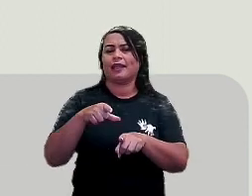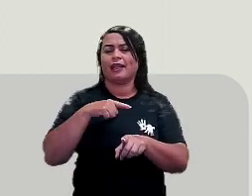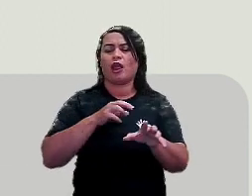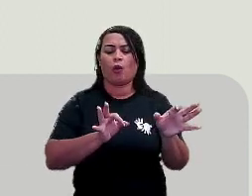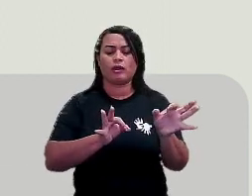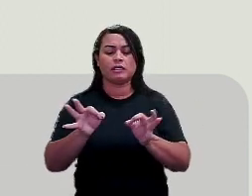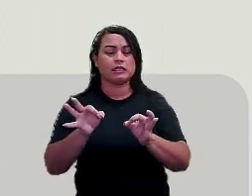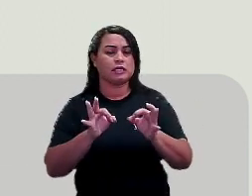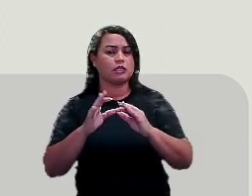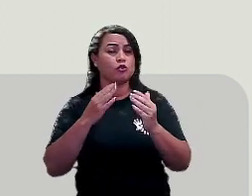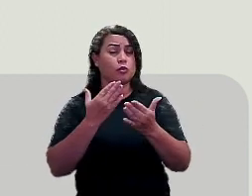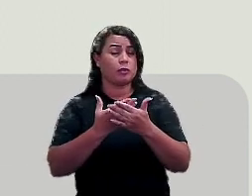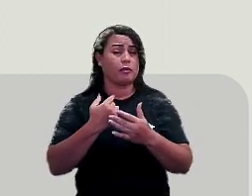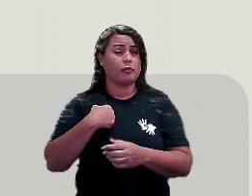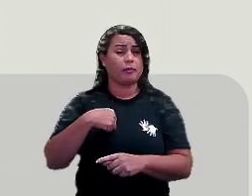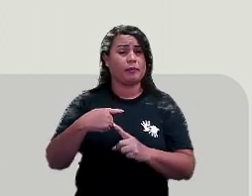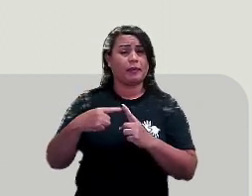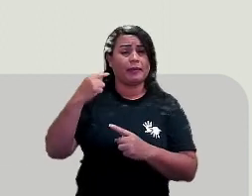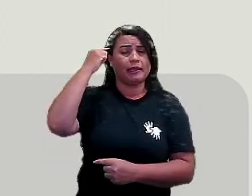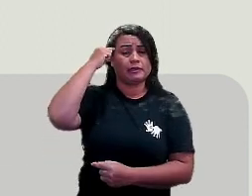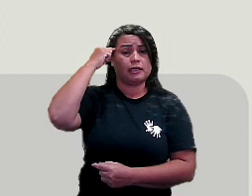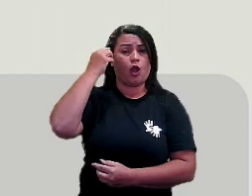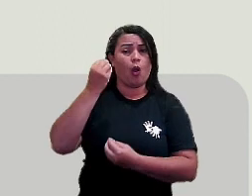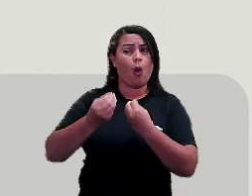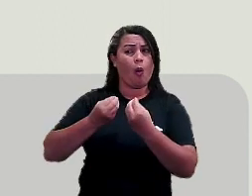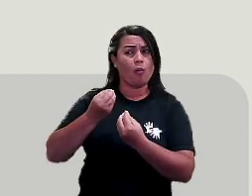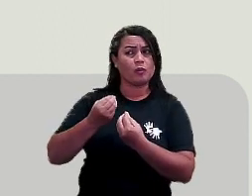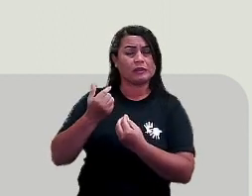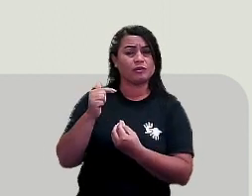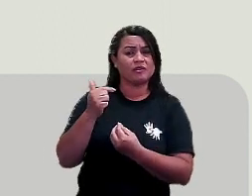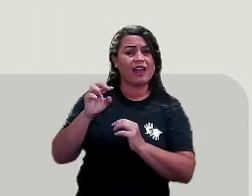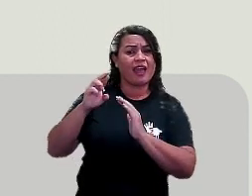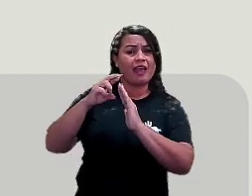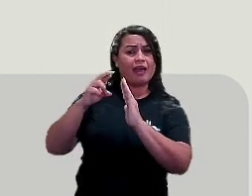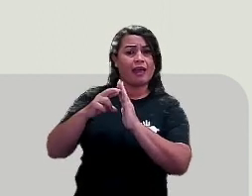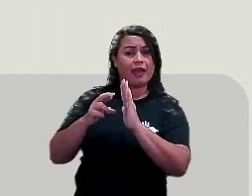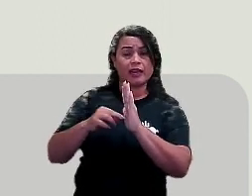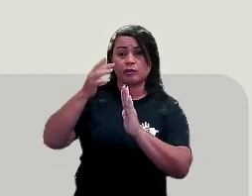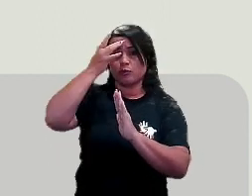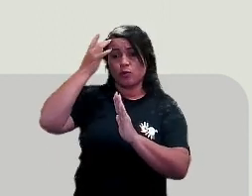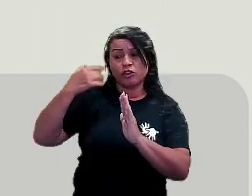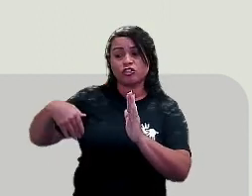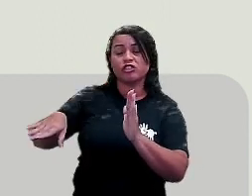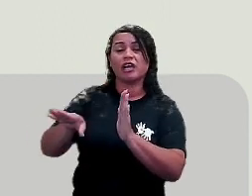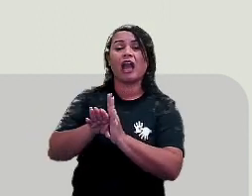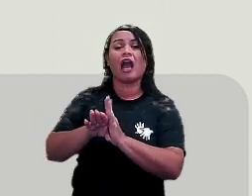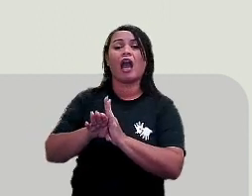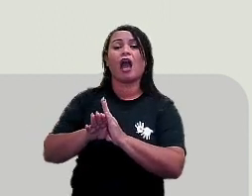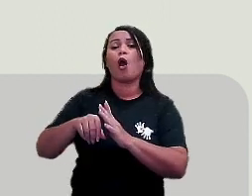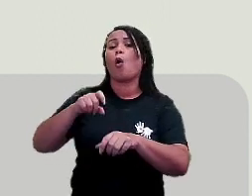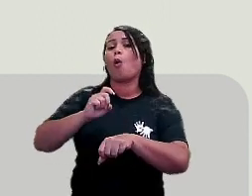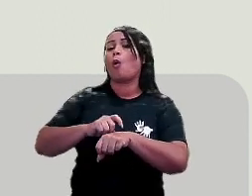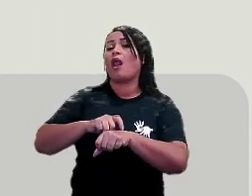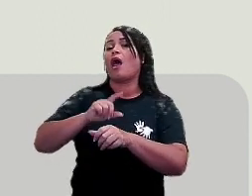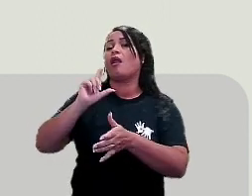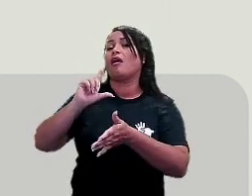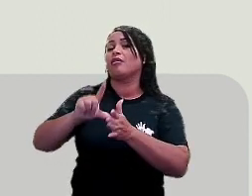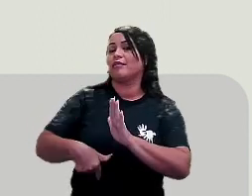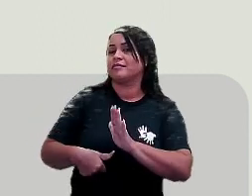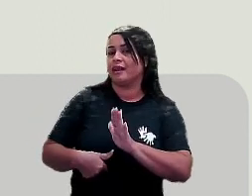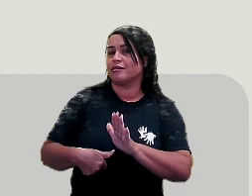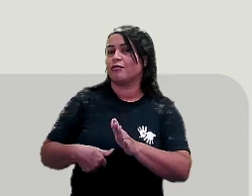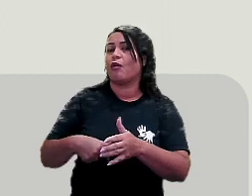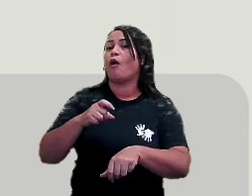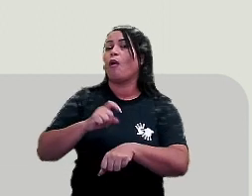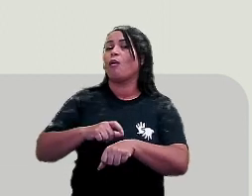escolar. Porque vamos imaginar, se a gente não tivesse como norma todos chegarem no horário. Imagina, cada um chegar em um momento